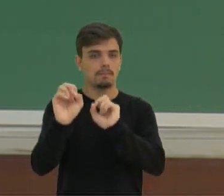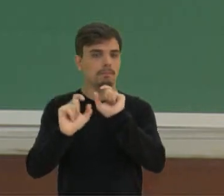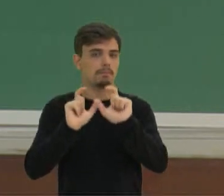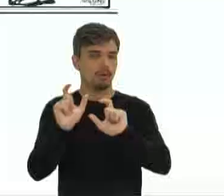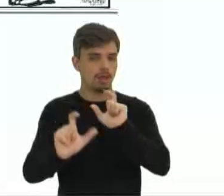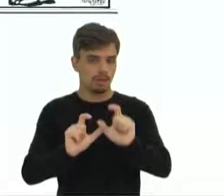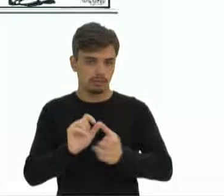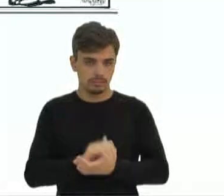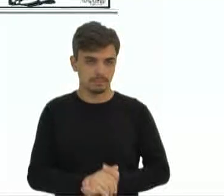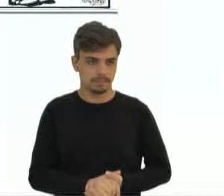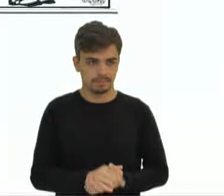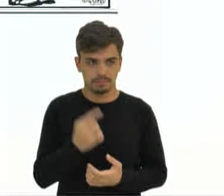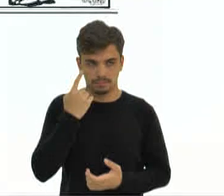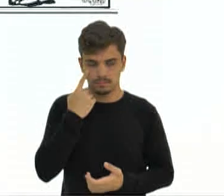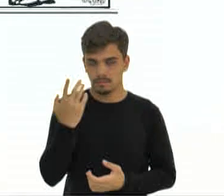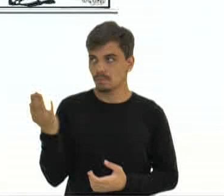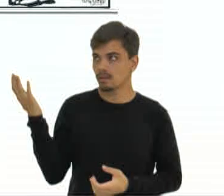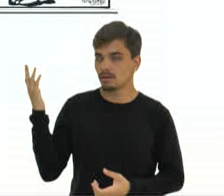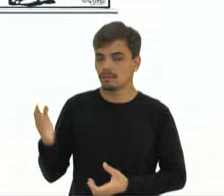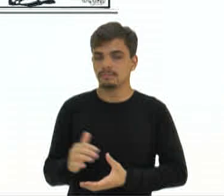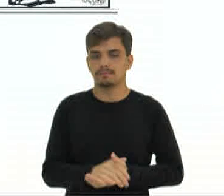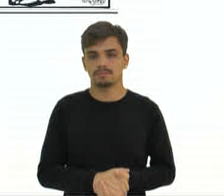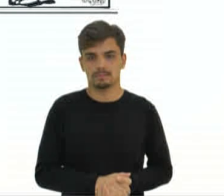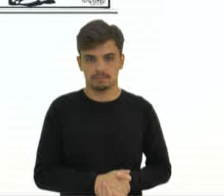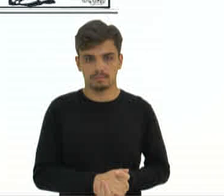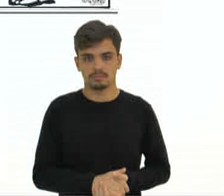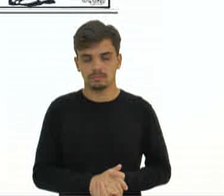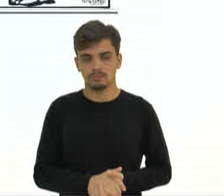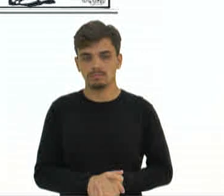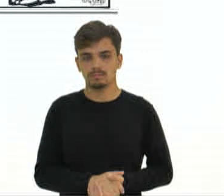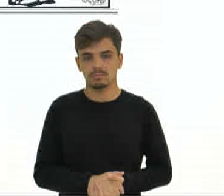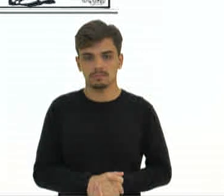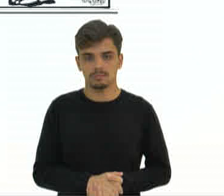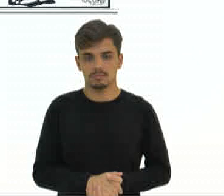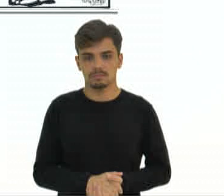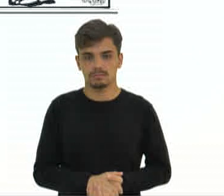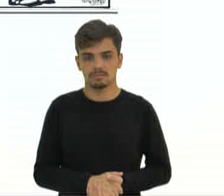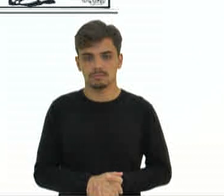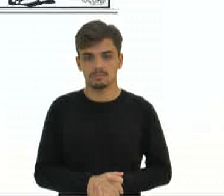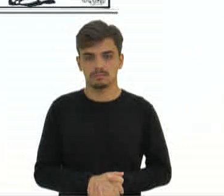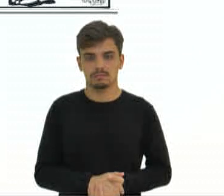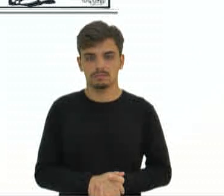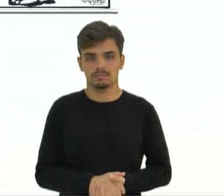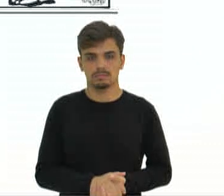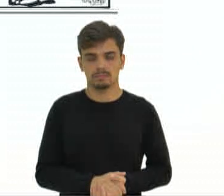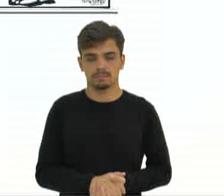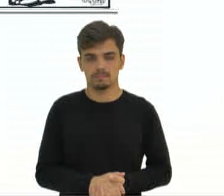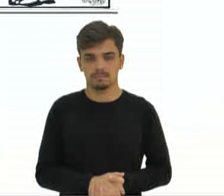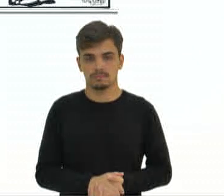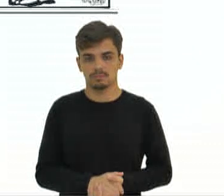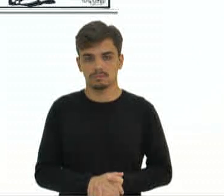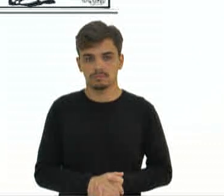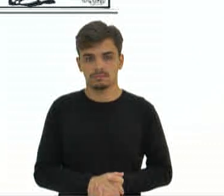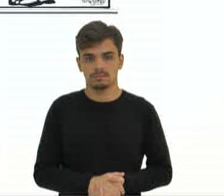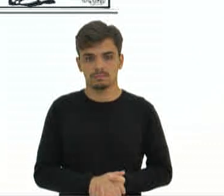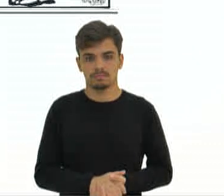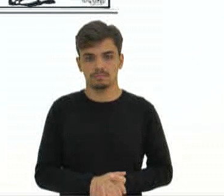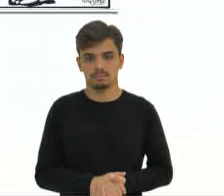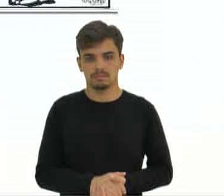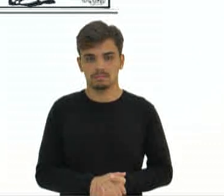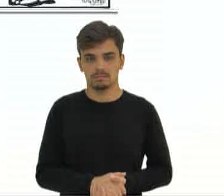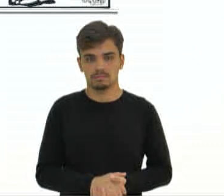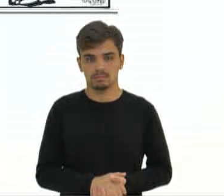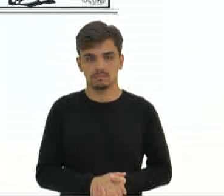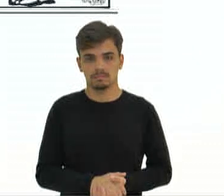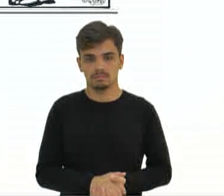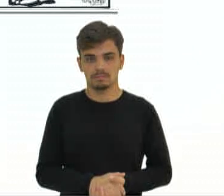La expresión facial de Mafalda en los dos primeros cómics reflejan que ella está pensativa. Al